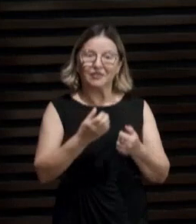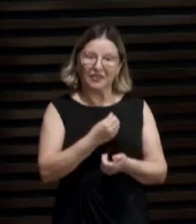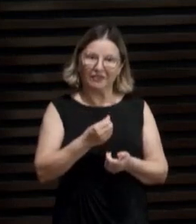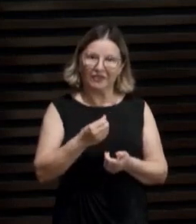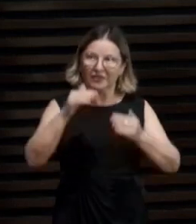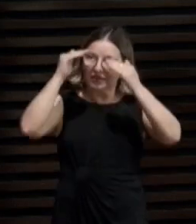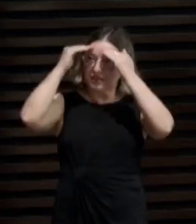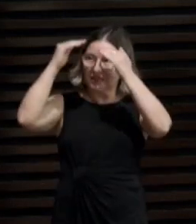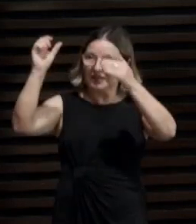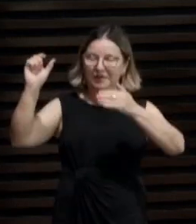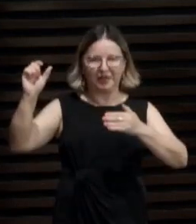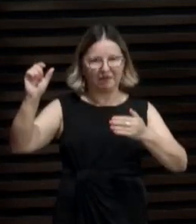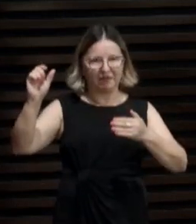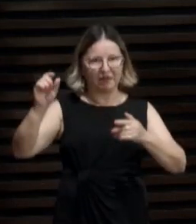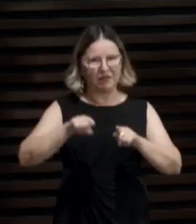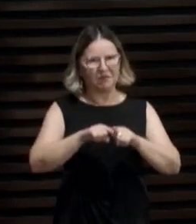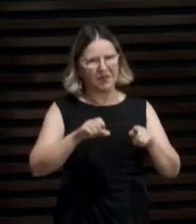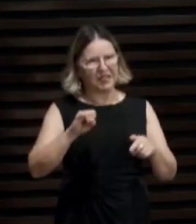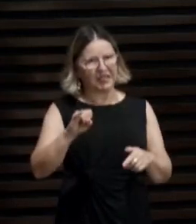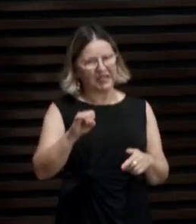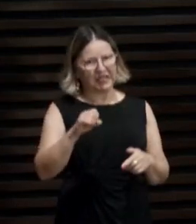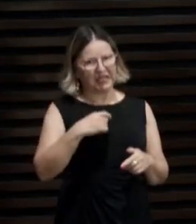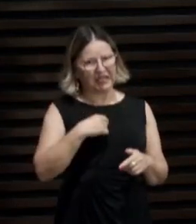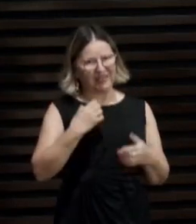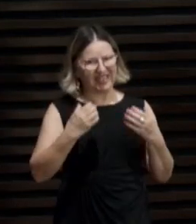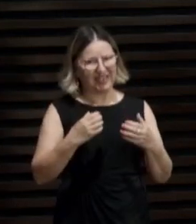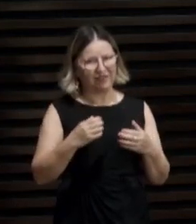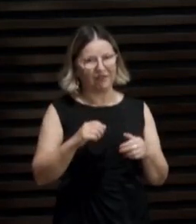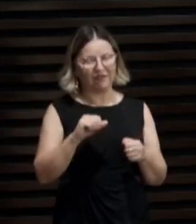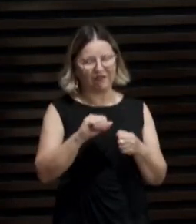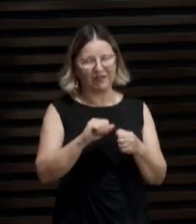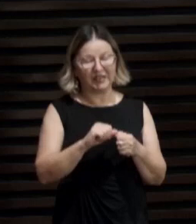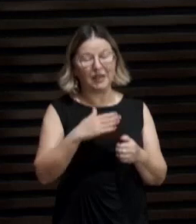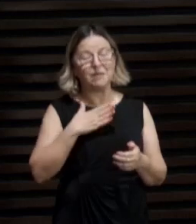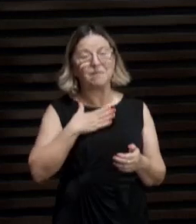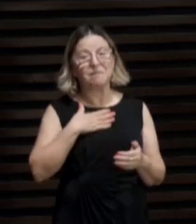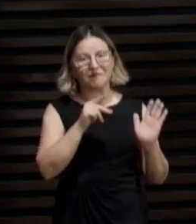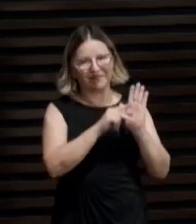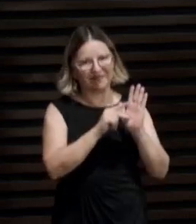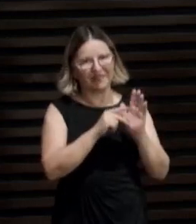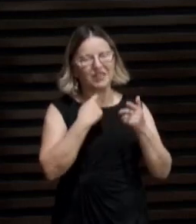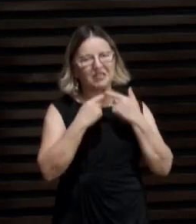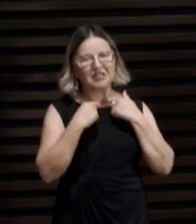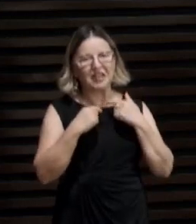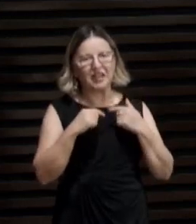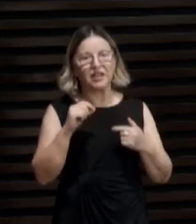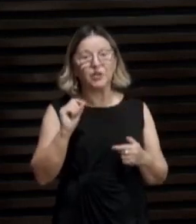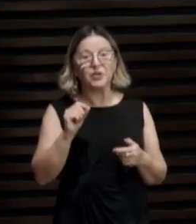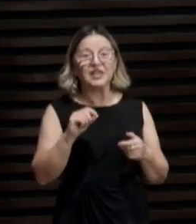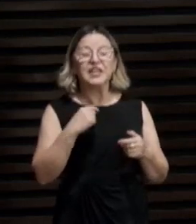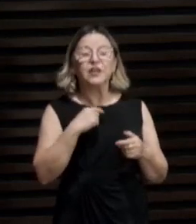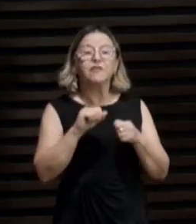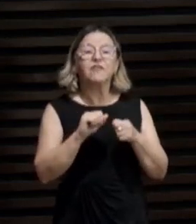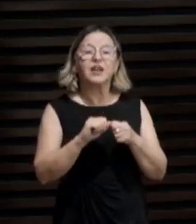viver segundo a minha vontade, o que eu tenho que fazer? Eu tenho que matar Deus. Eu tenho que virar as costas para Deus. E por isso nós vemos